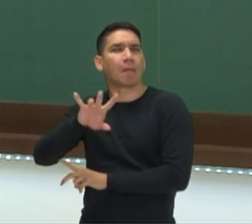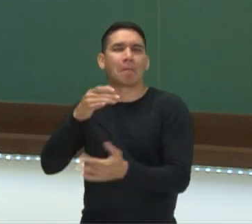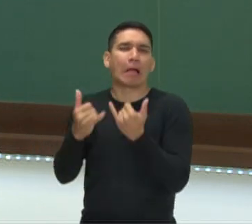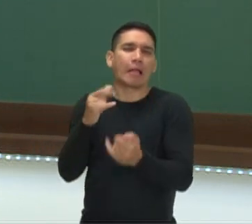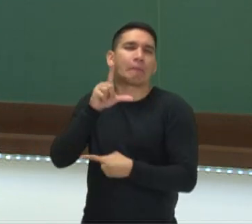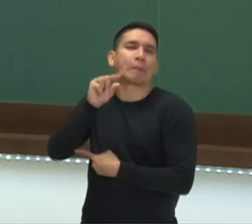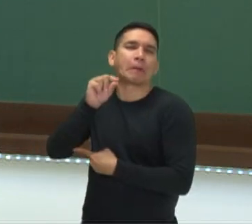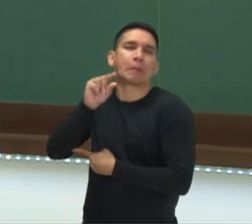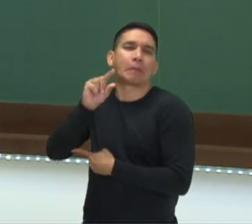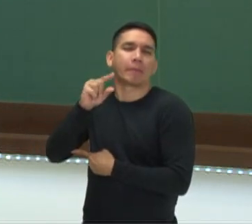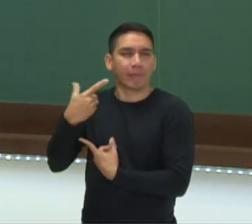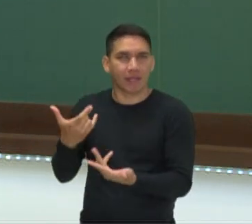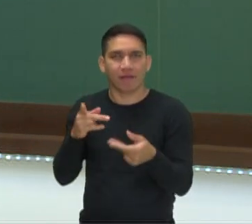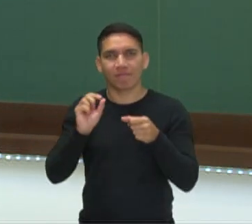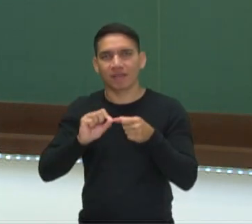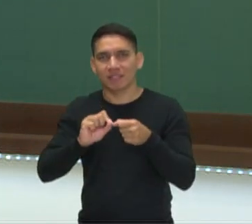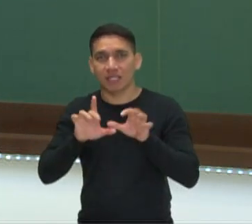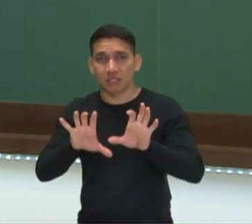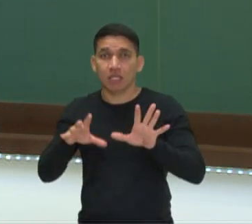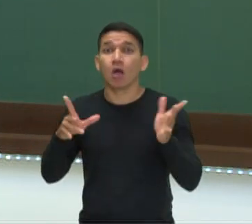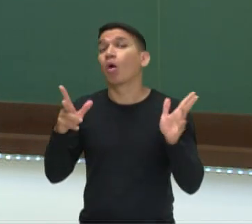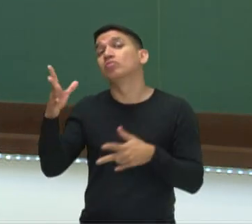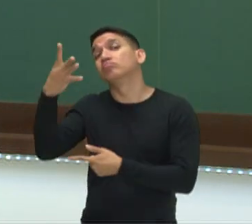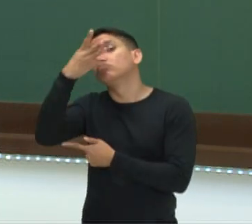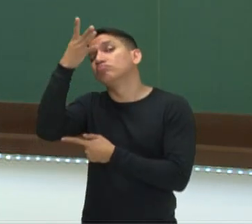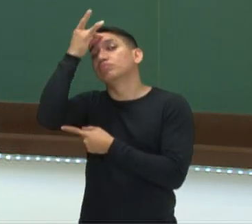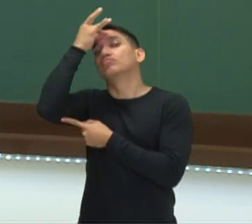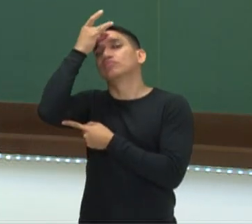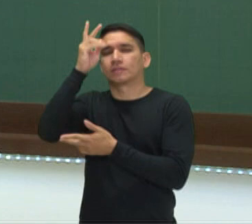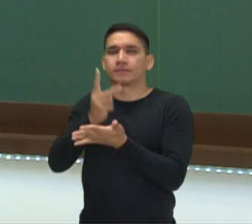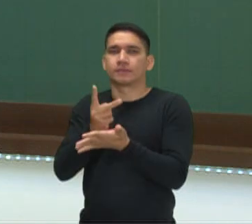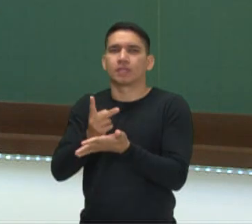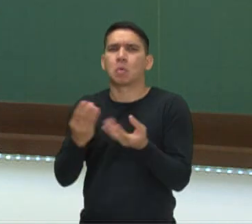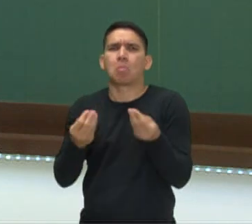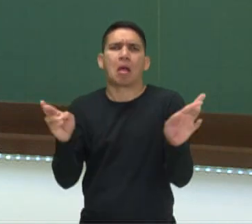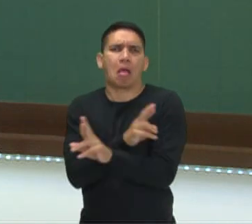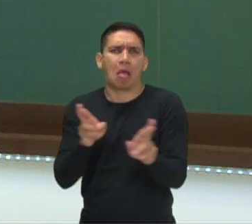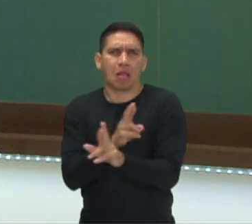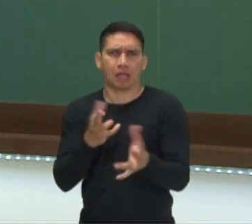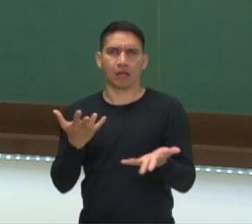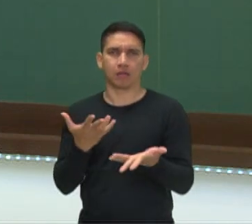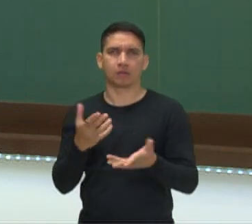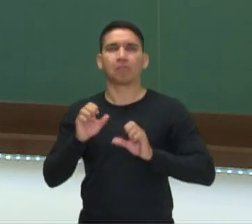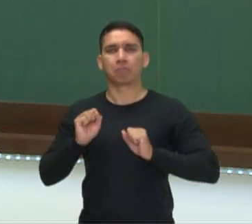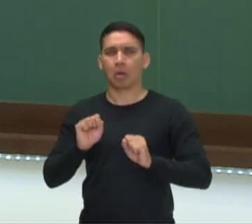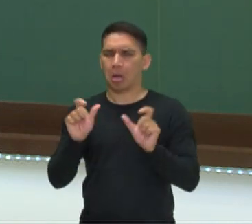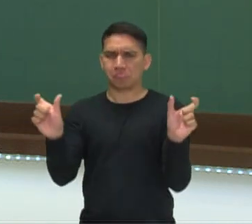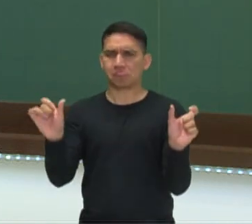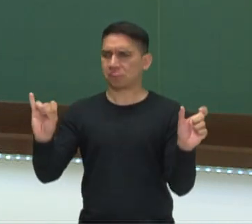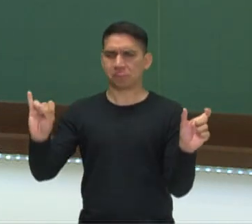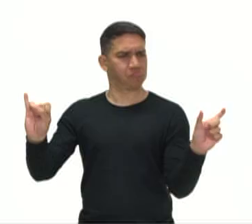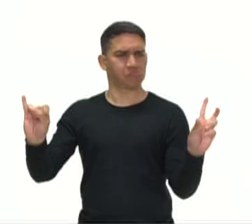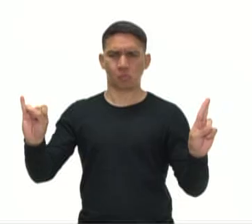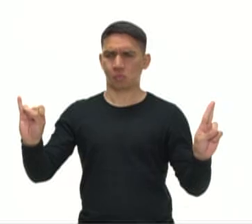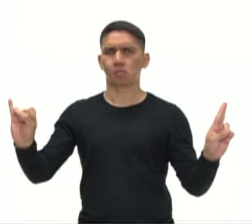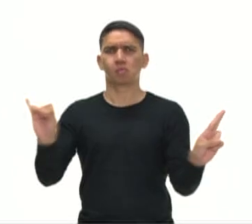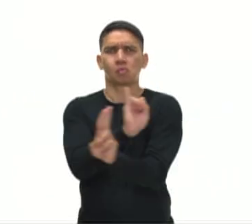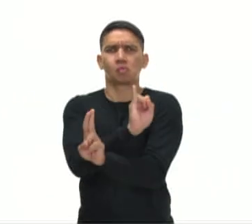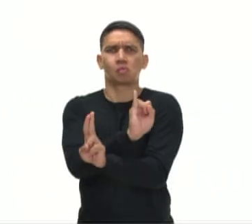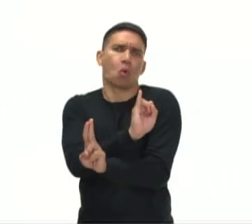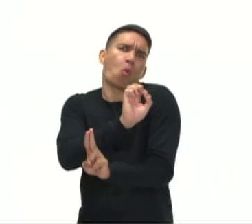PIU, tá? Para nunca esquecer da relação da potência, ok? Mas tanto faz, PUI ou PIU, mesma coisa.